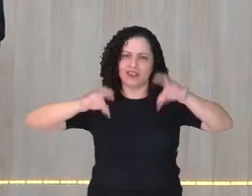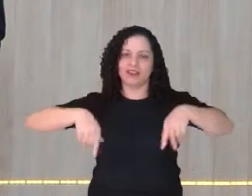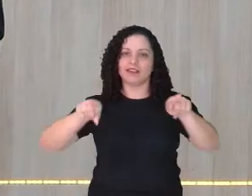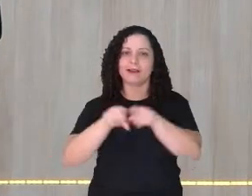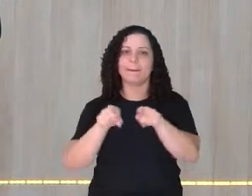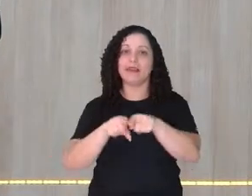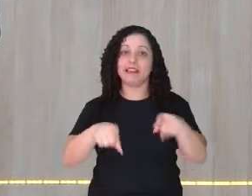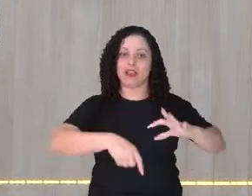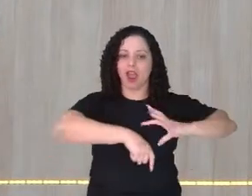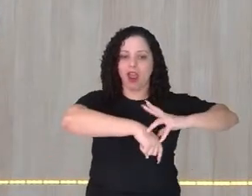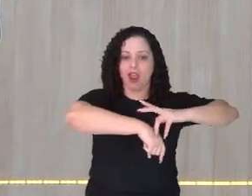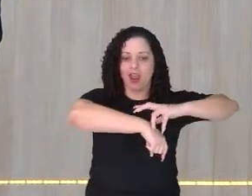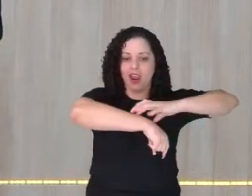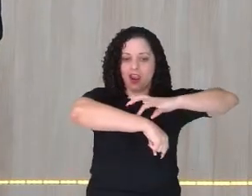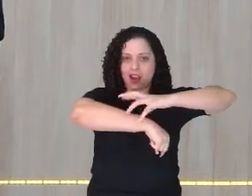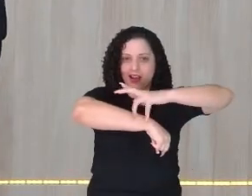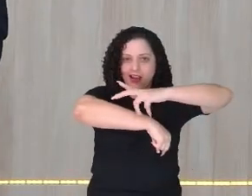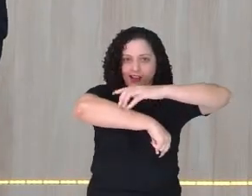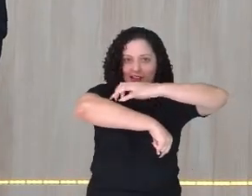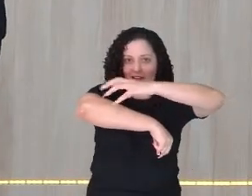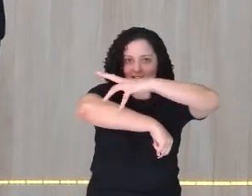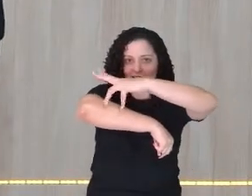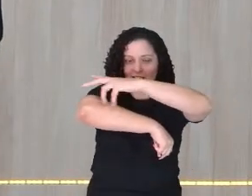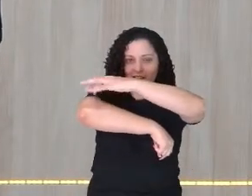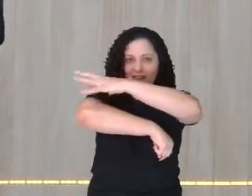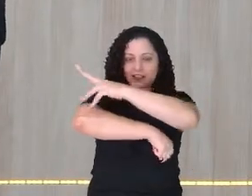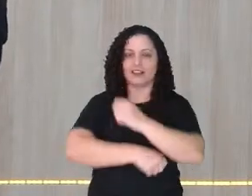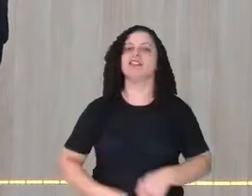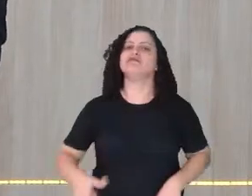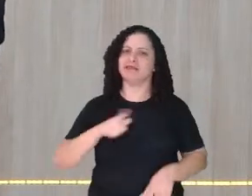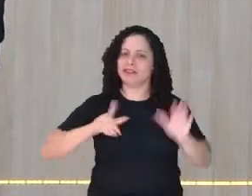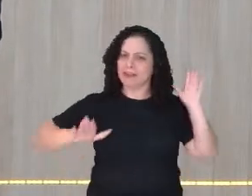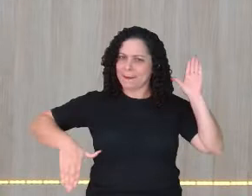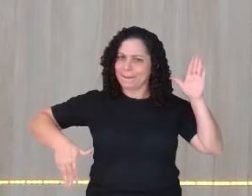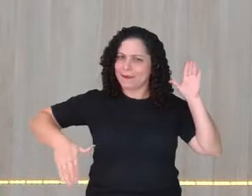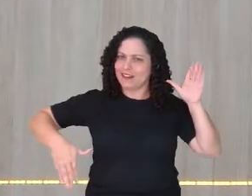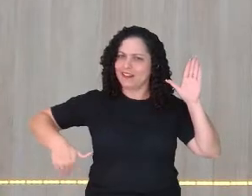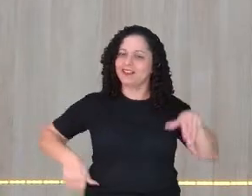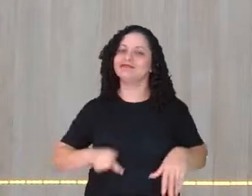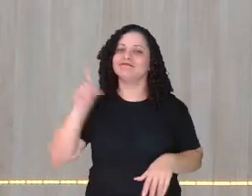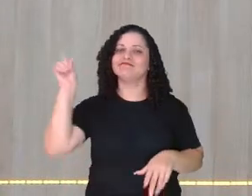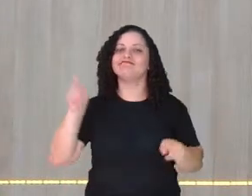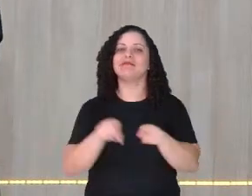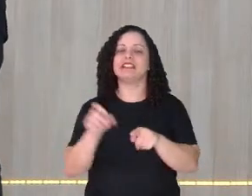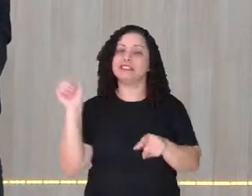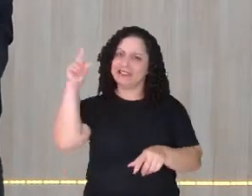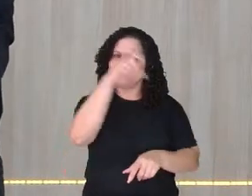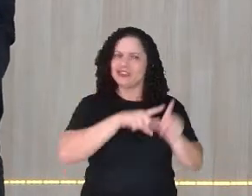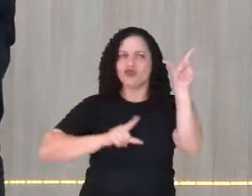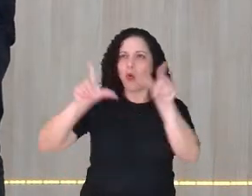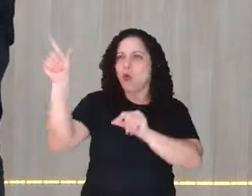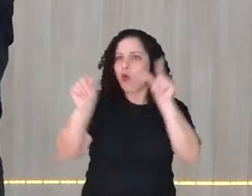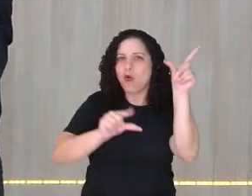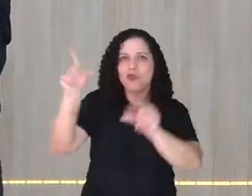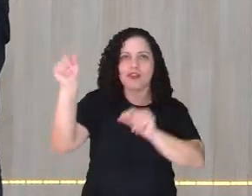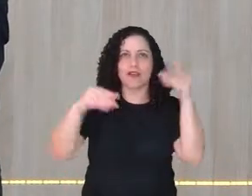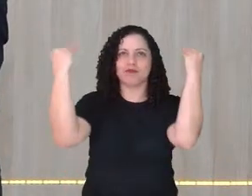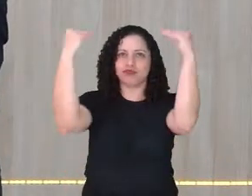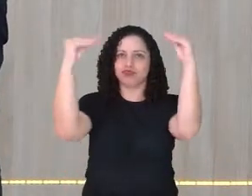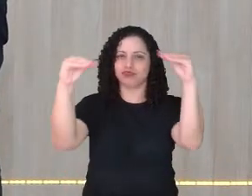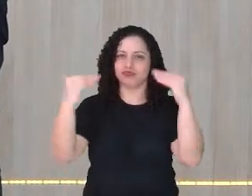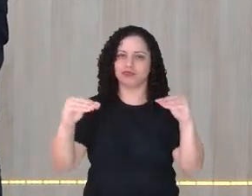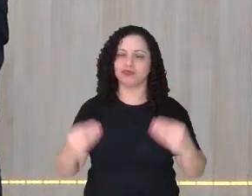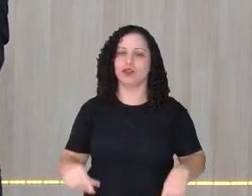também gigantes, tem praia lá, que eu falei, foi difícil escolher os animais para mostrar aqui. Né? Então tem praia lá que